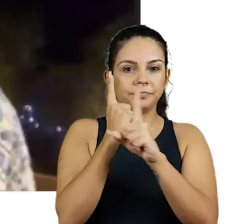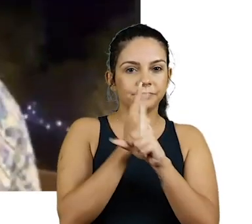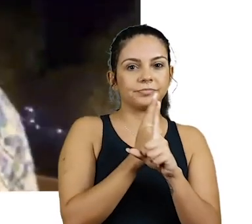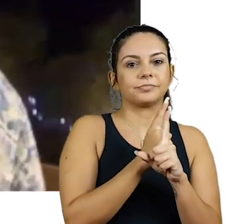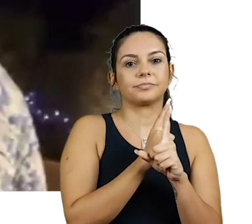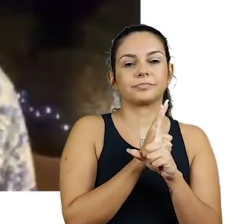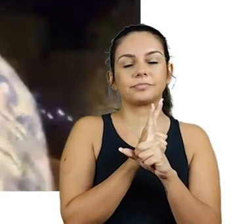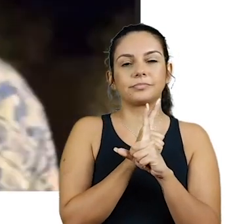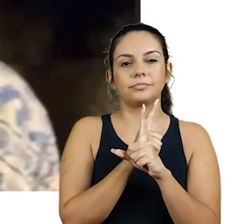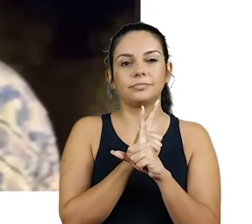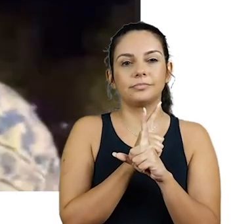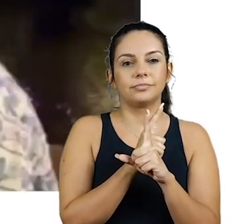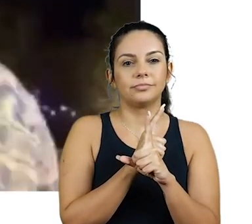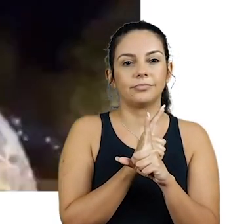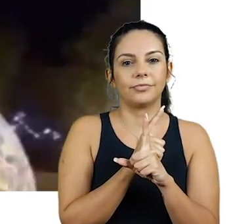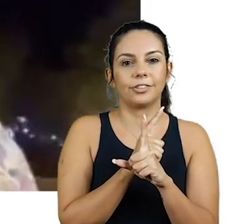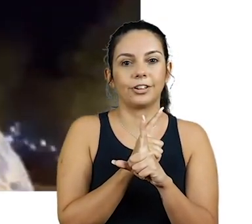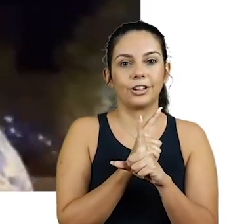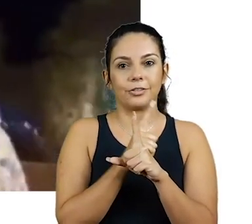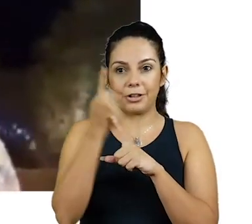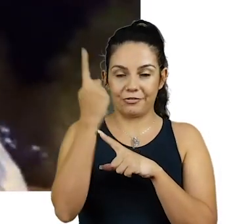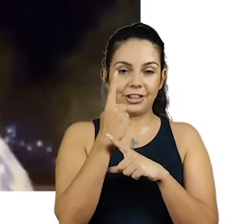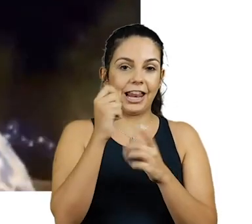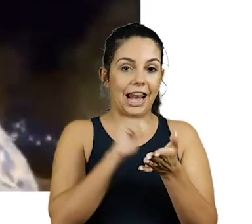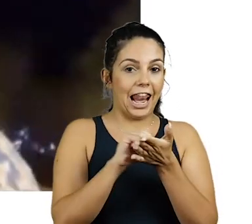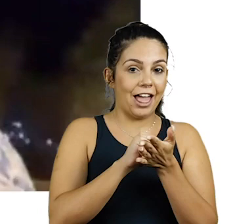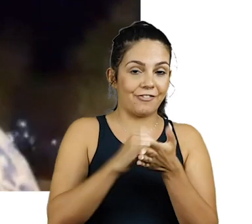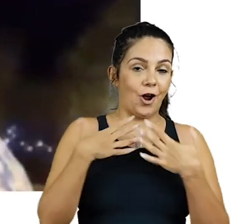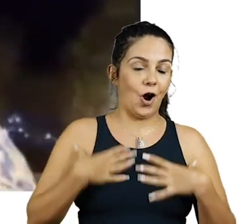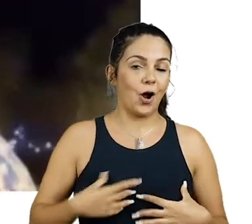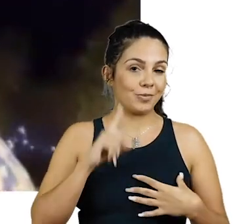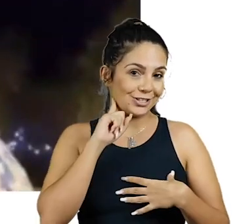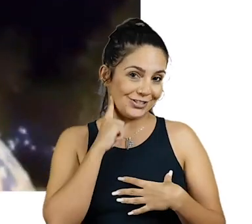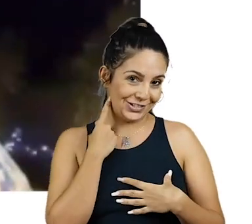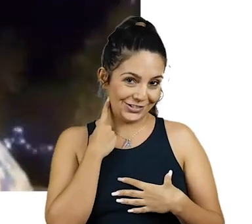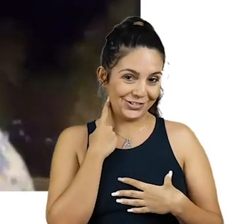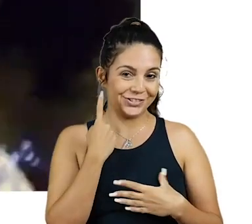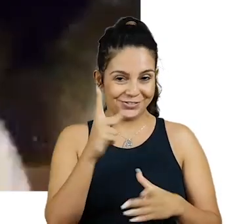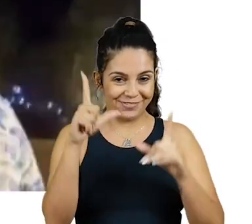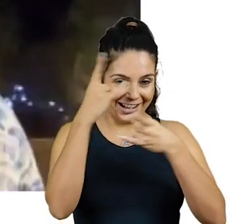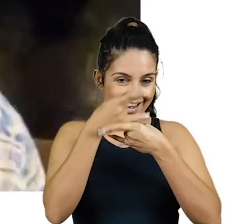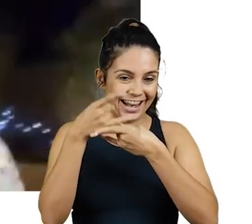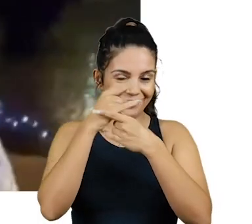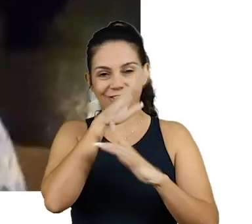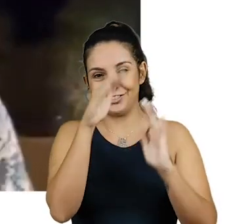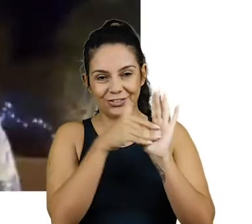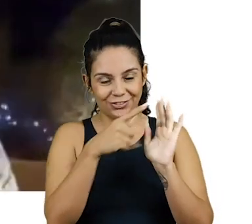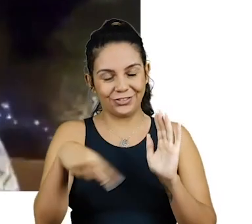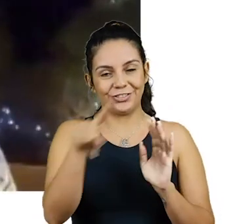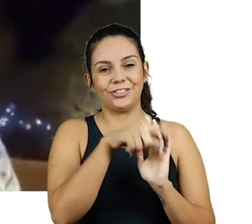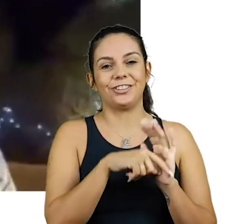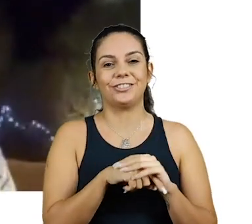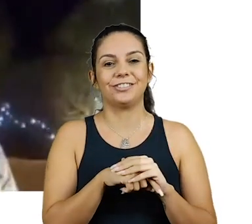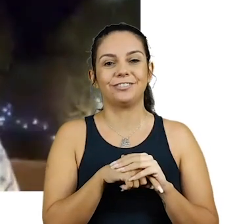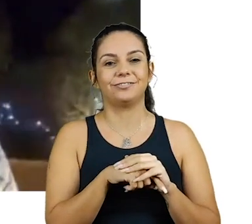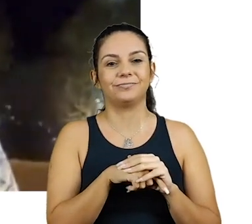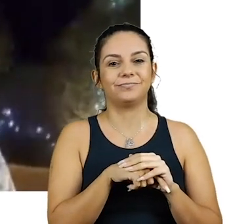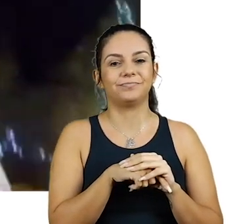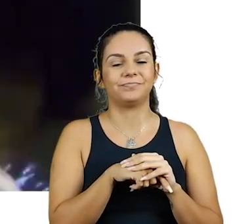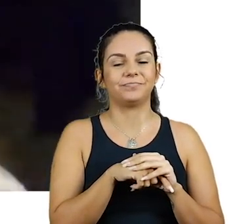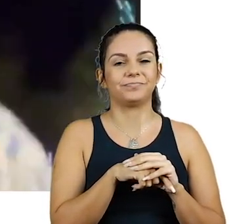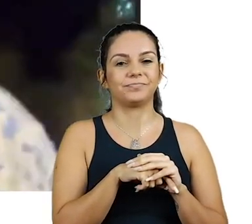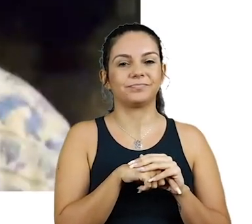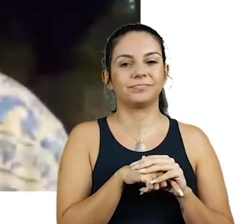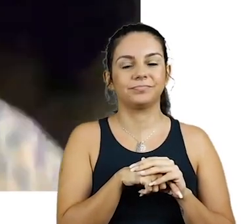com um acerto de contas, uma lavação de roupa suja, numa live dessa. Todos eles ali,